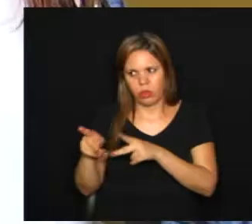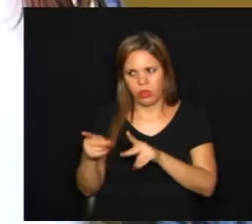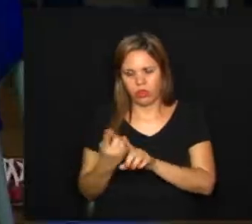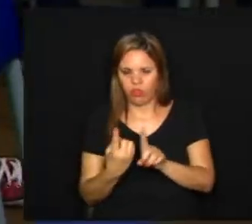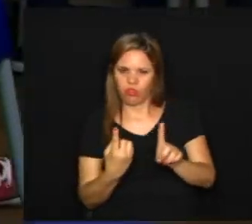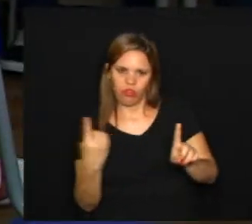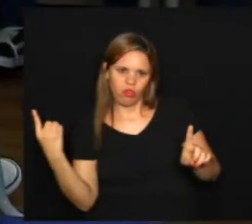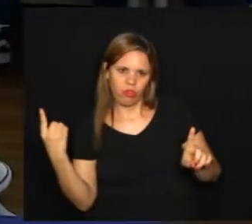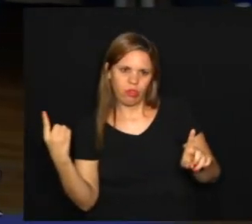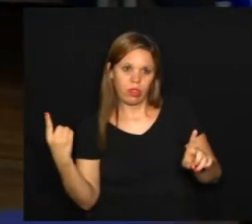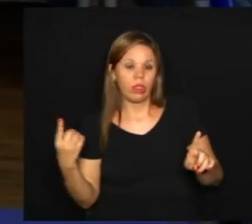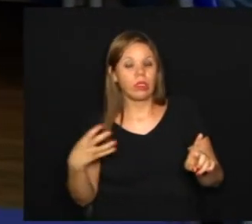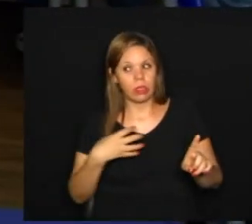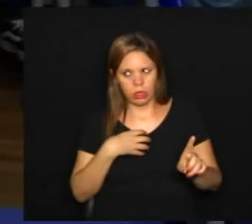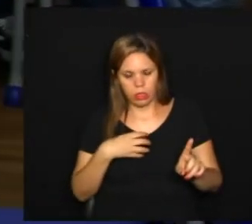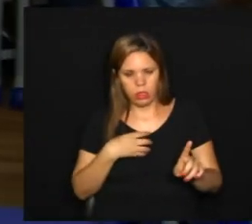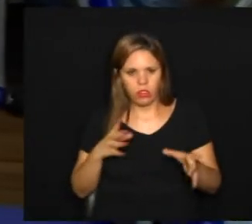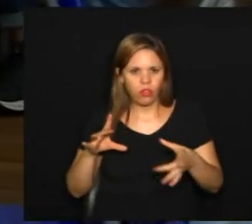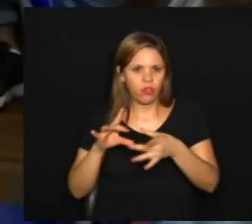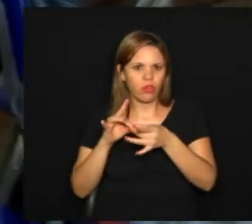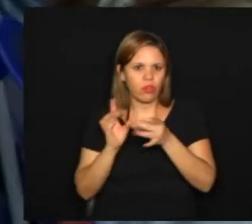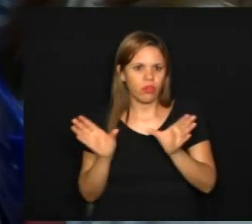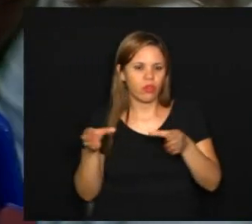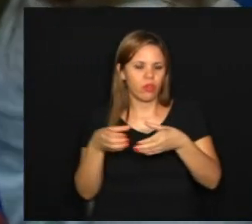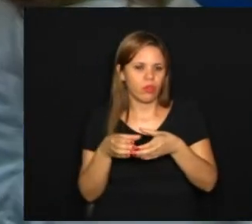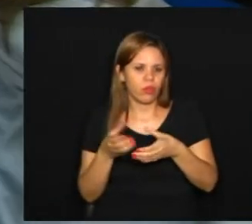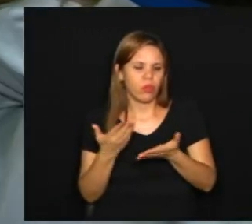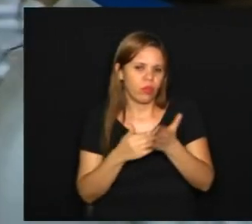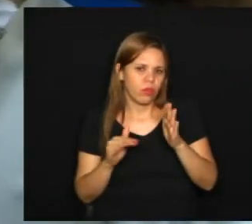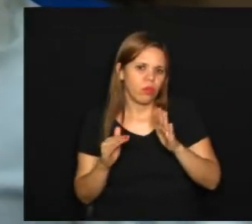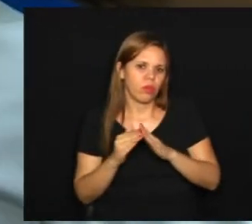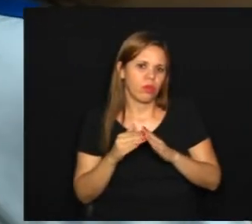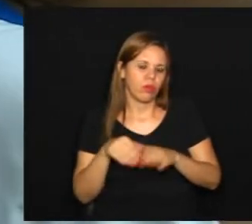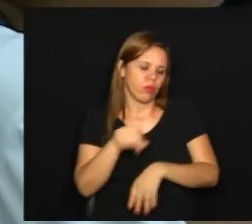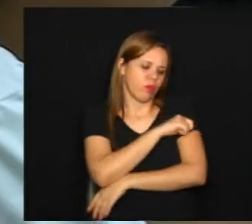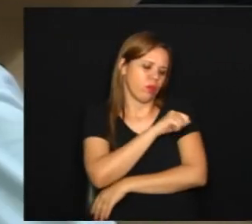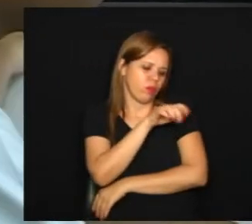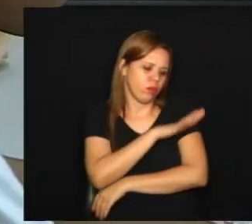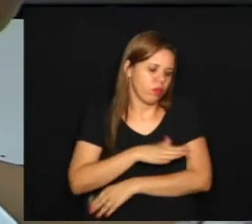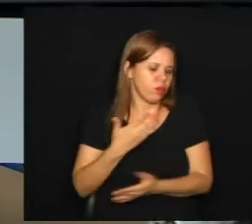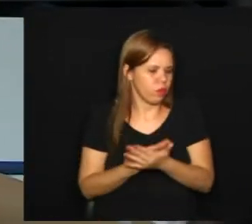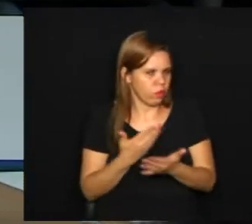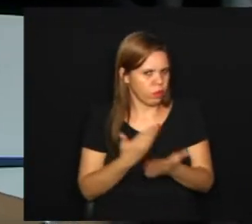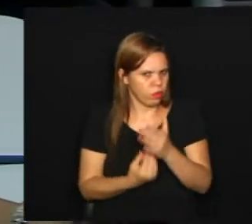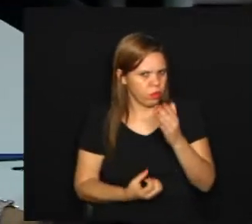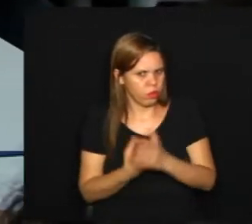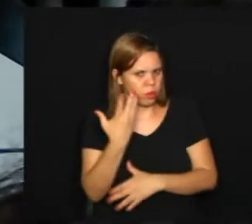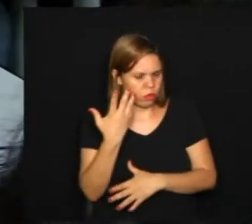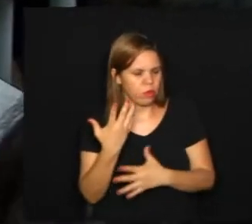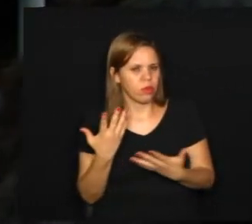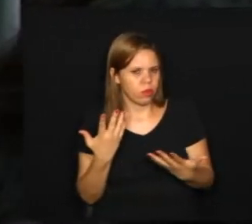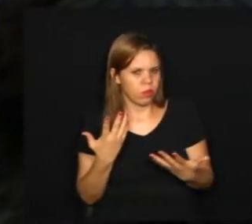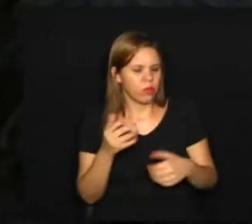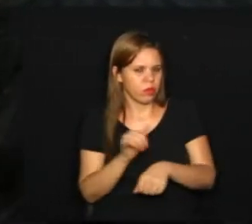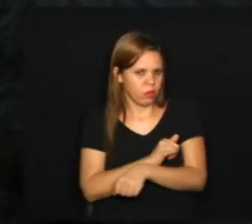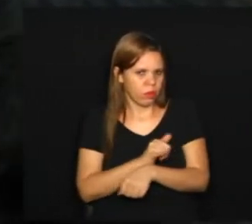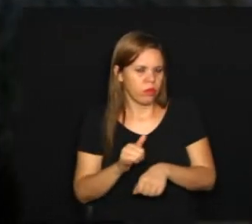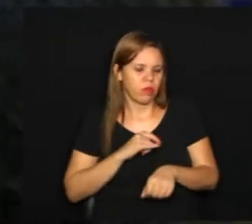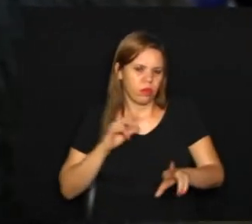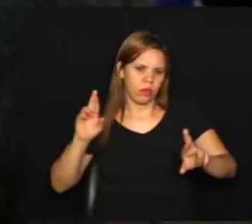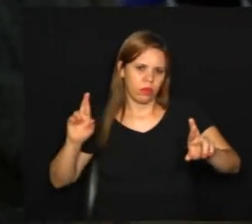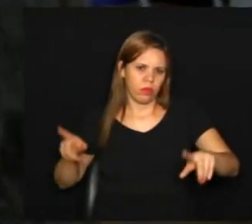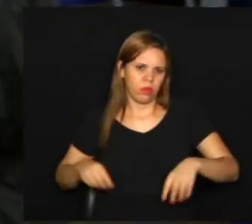sinto muito mais seguro para aprender também. Agora, nada tem a ver com timidez, porque às vezes tem aquele indivíduo, aquele estudante mais tímido, né? Nada tem a ver